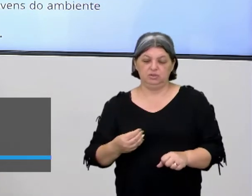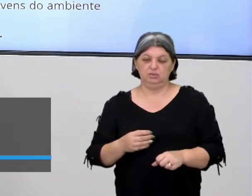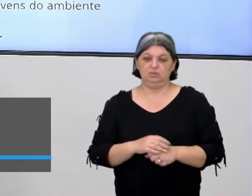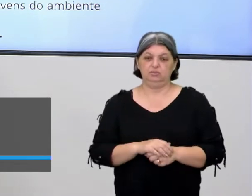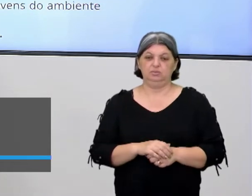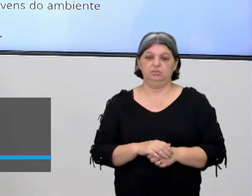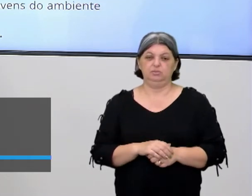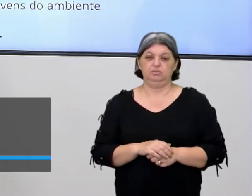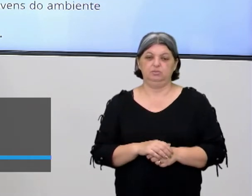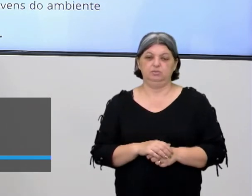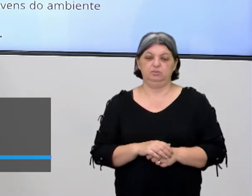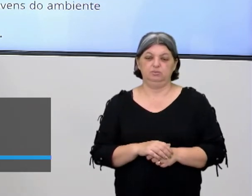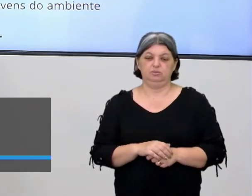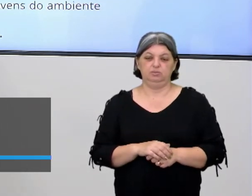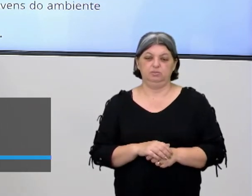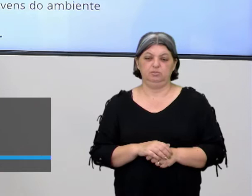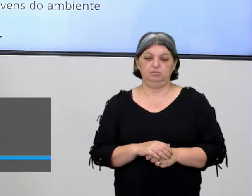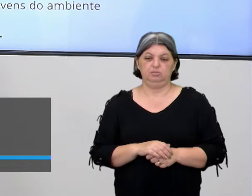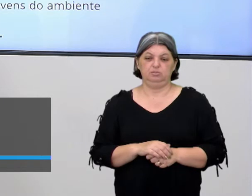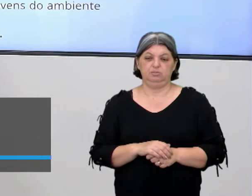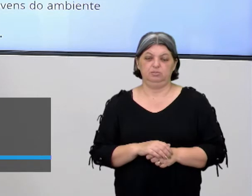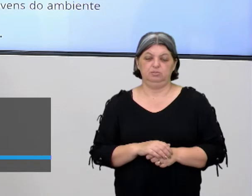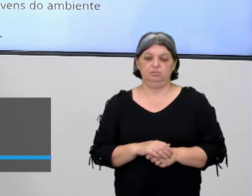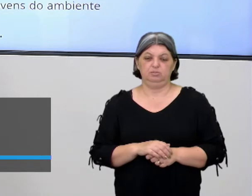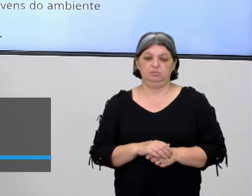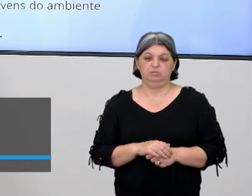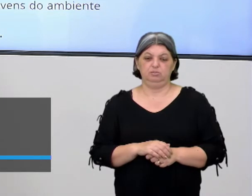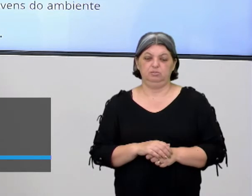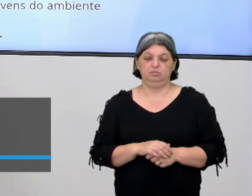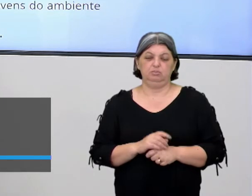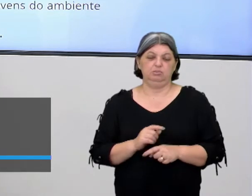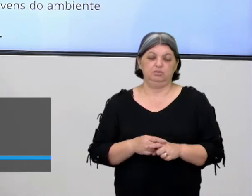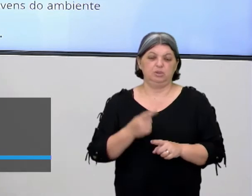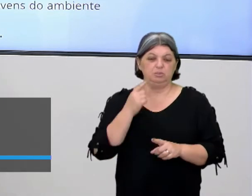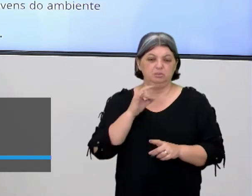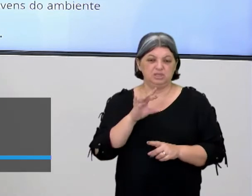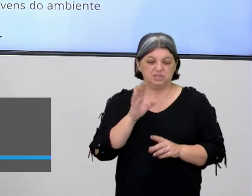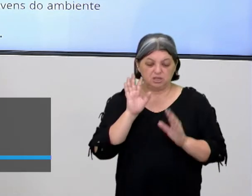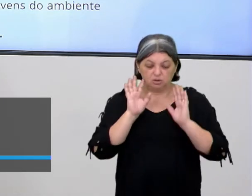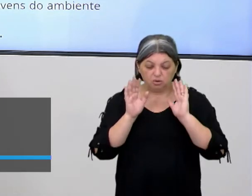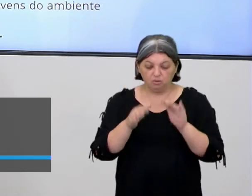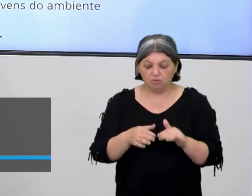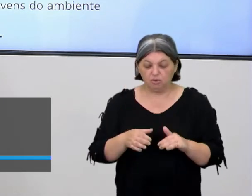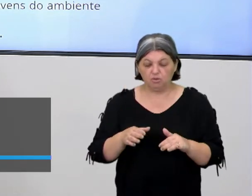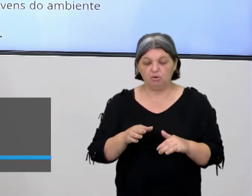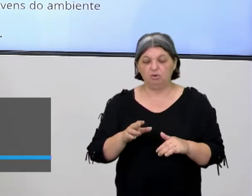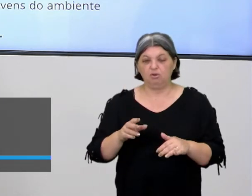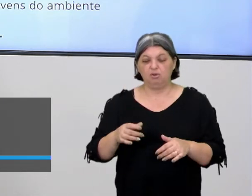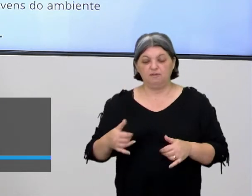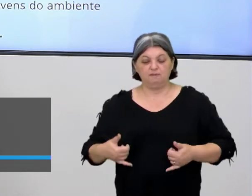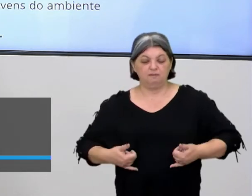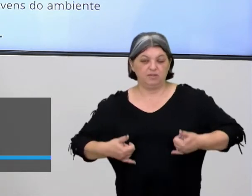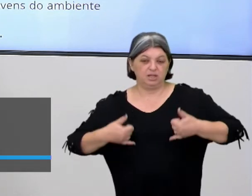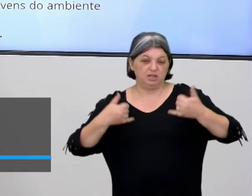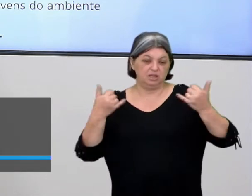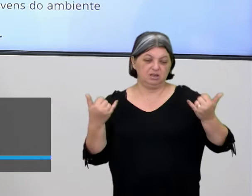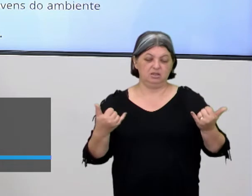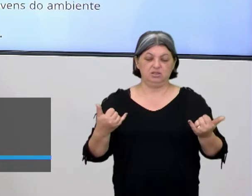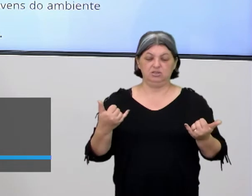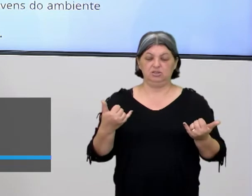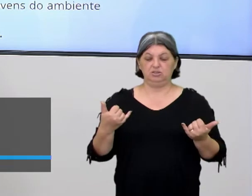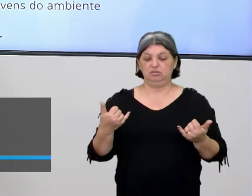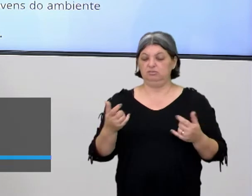uma questão muito além de vaidades, de gostos pessoais, né? Então essa